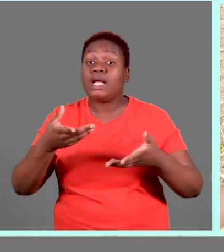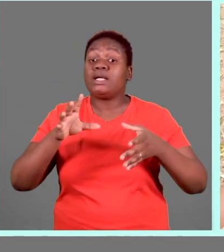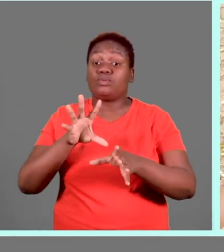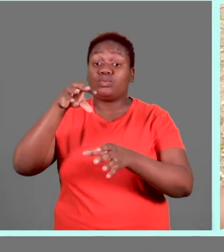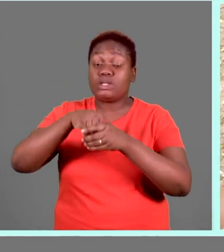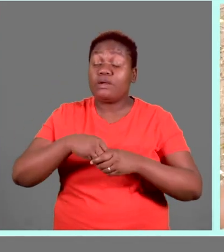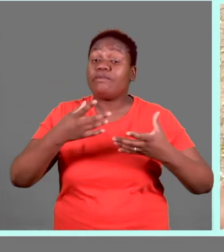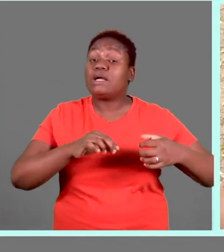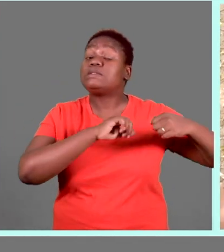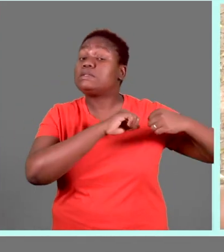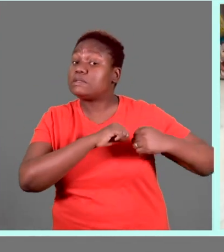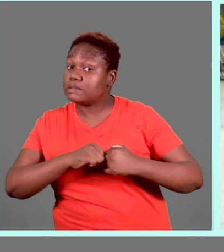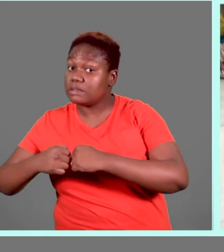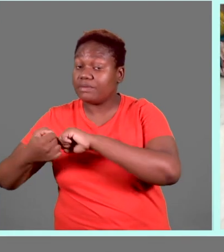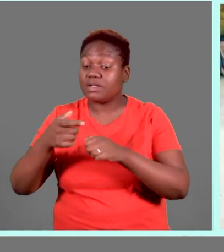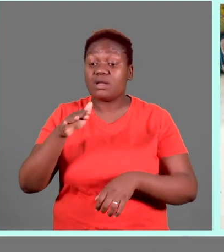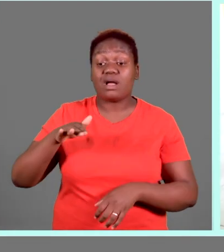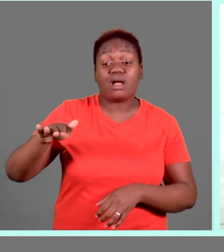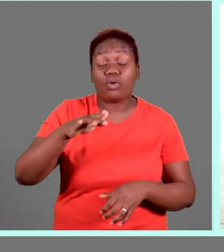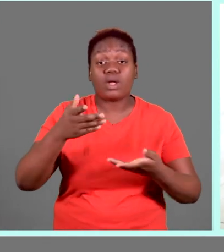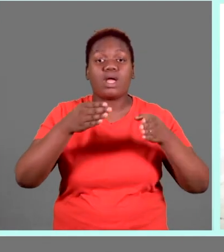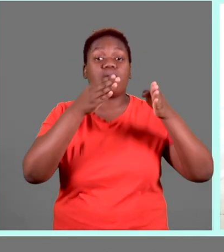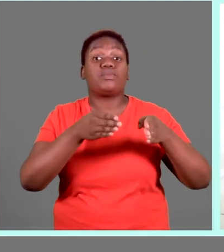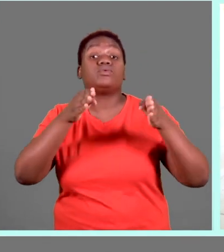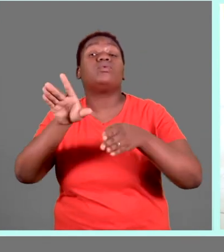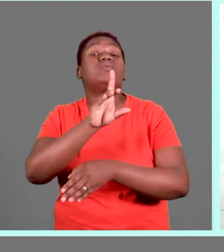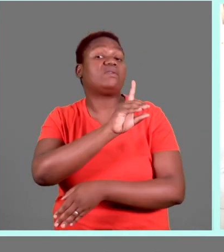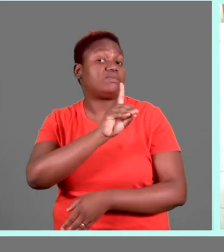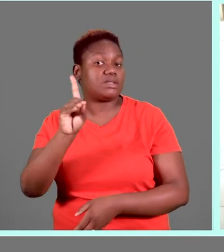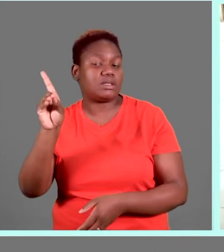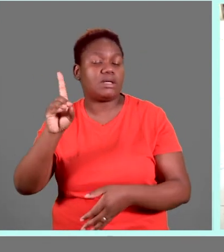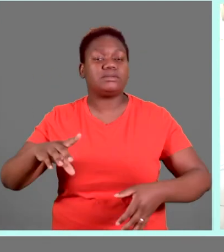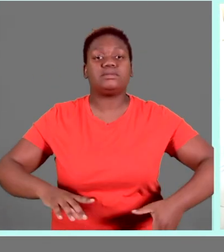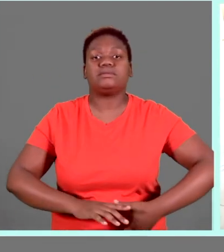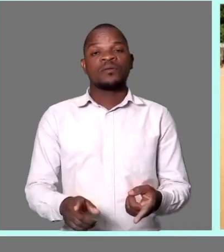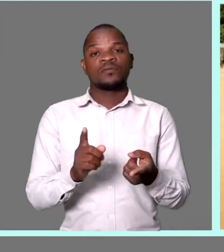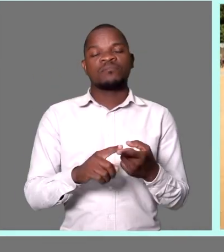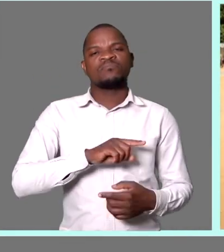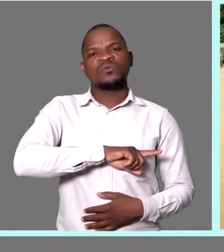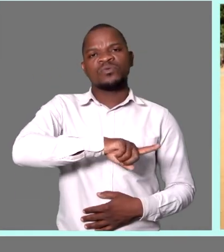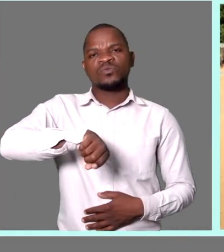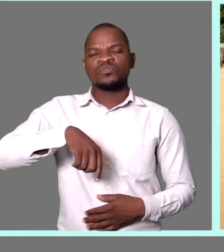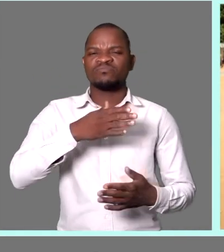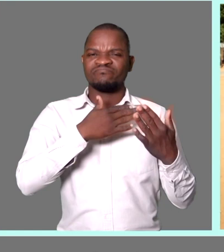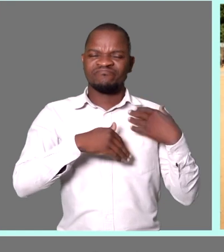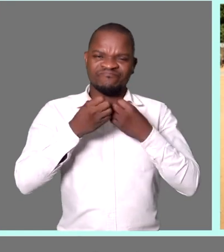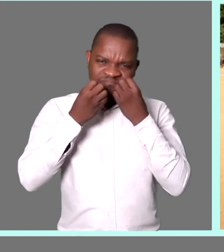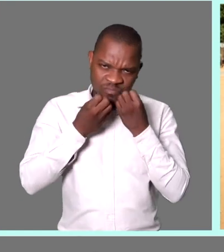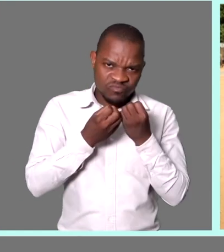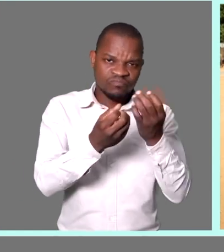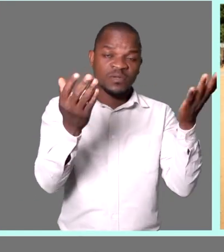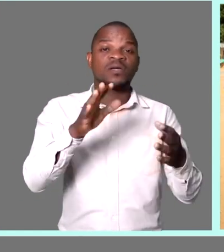desafiam a comunidade a lutar pela inclusão social da pessoa com deficiência. Queríamos aqui